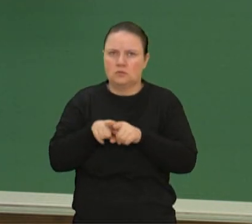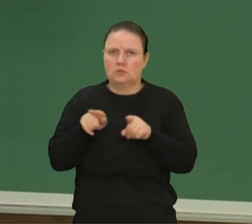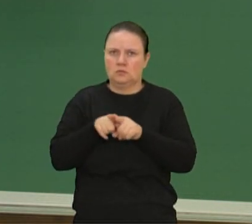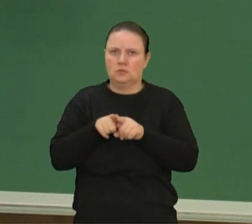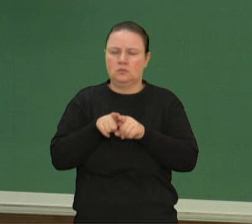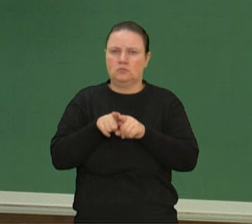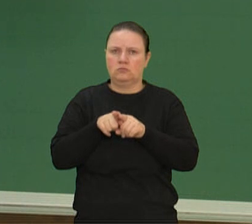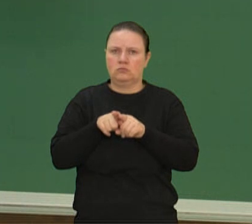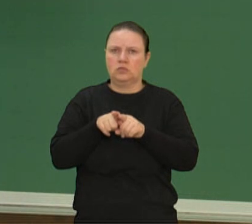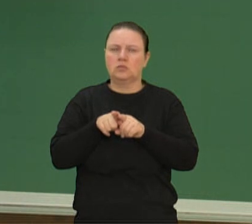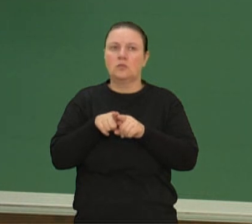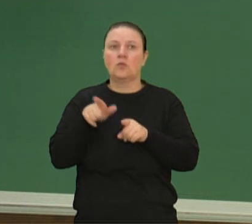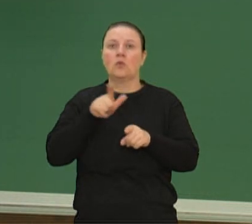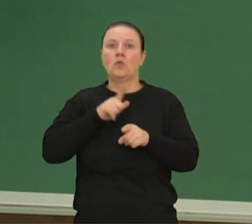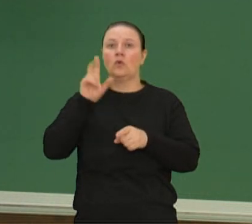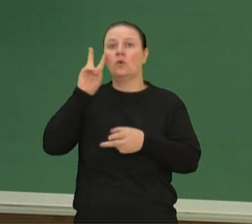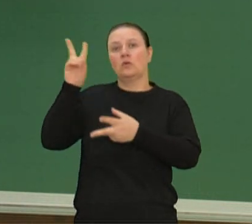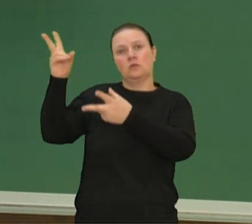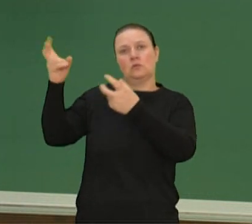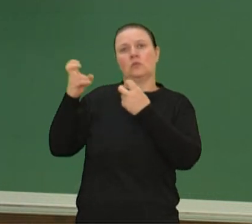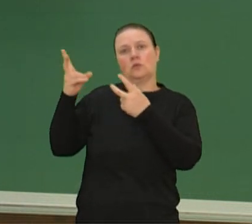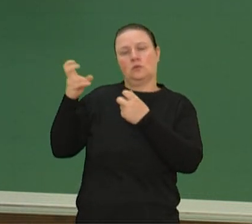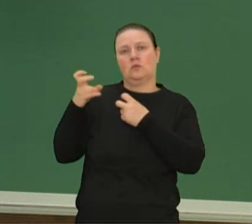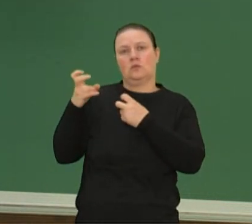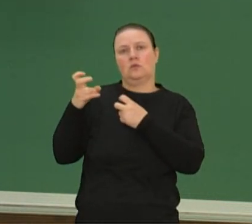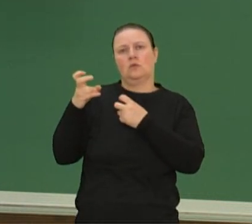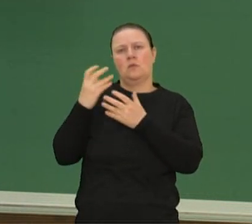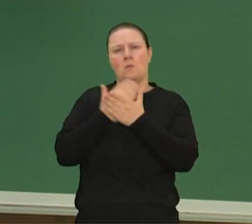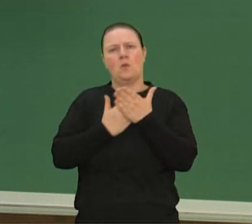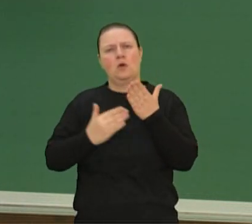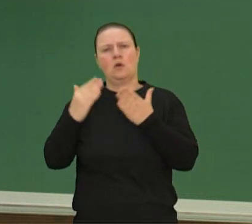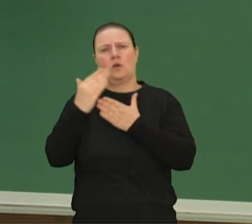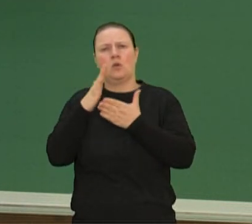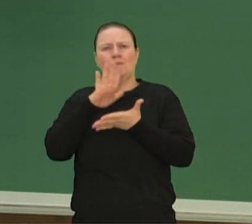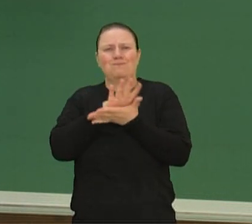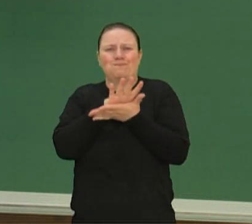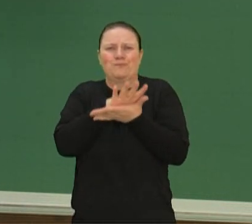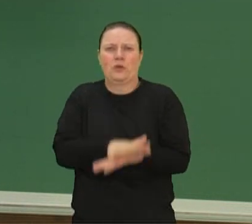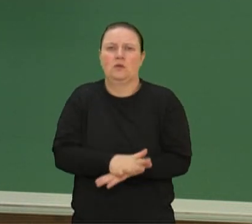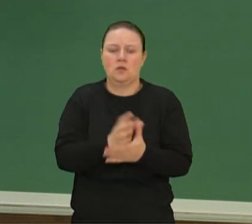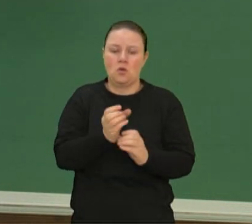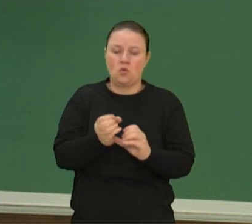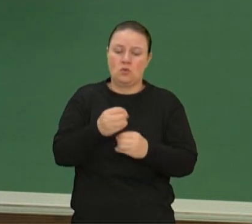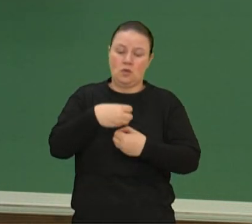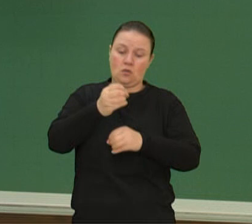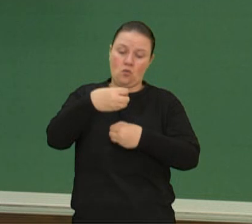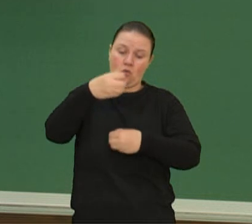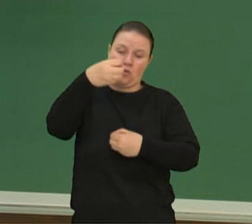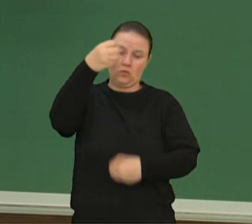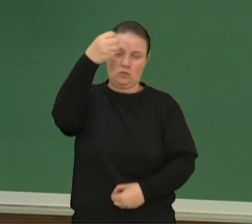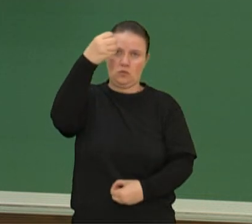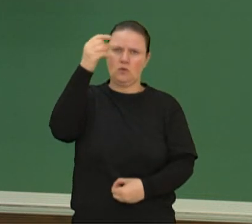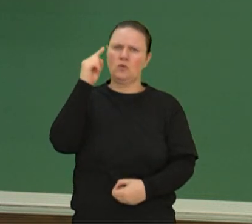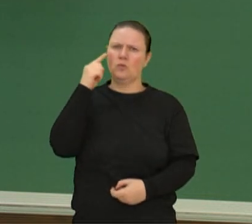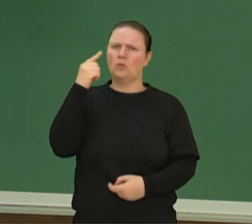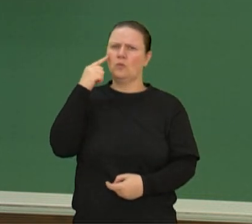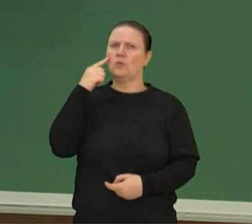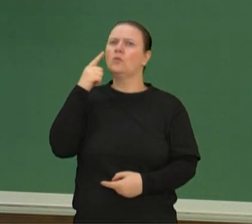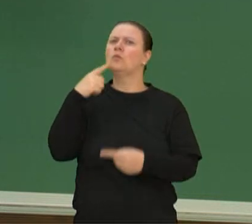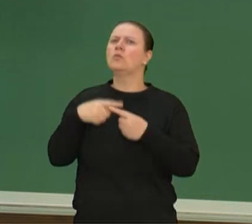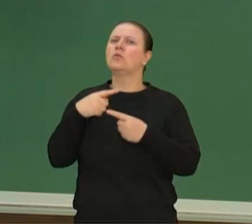uma carga, nós observamos que são os pontos com maior pressão na coluna vertebral. Por que eu trouxe essa imagem?